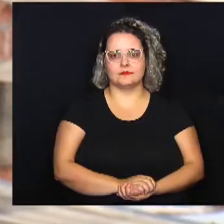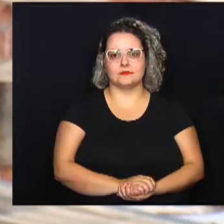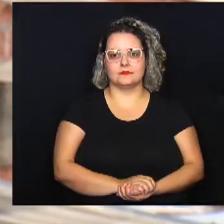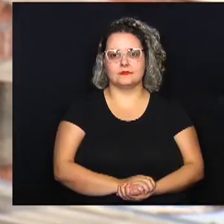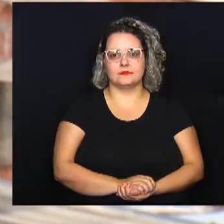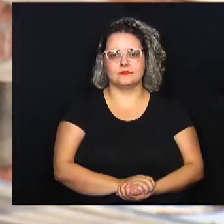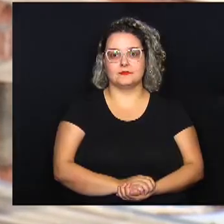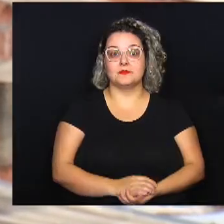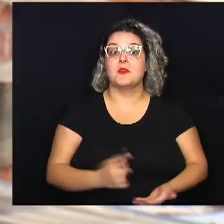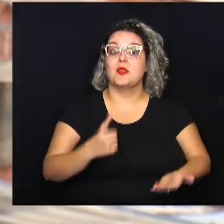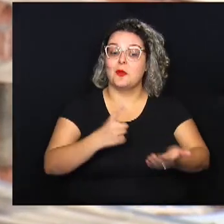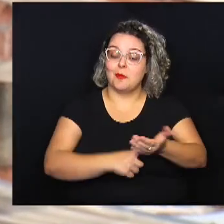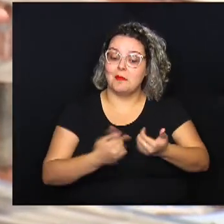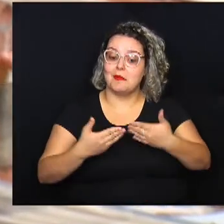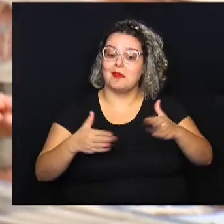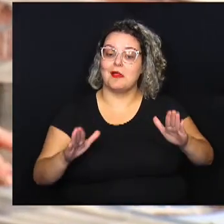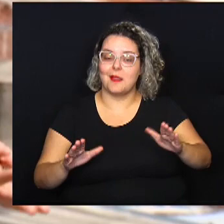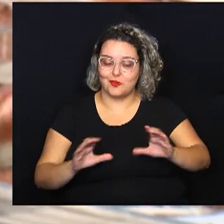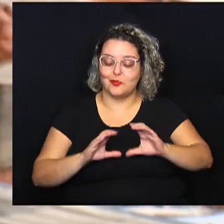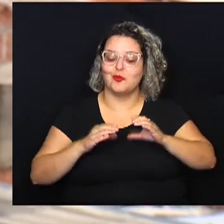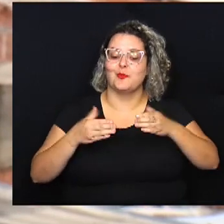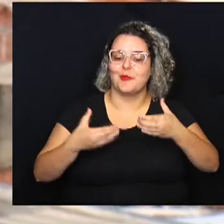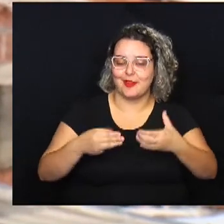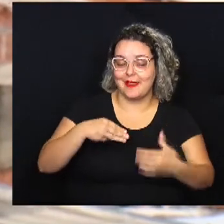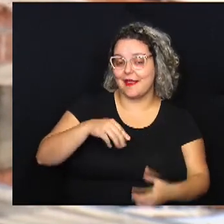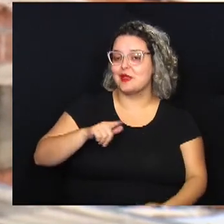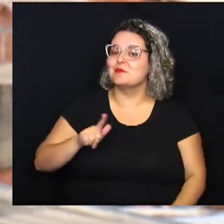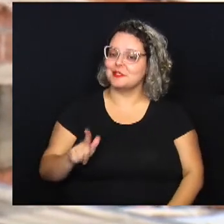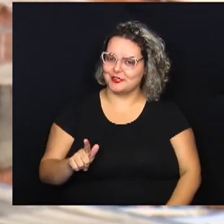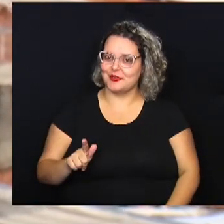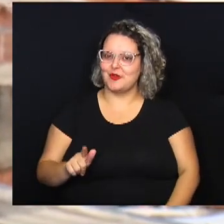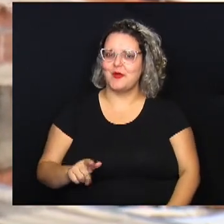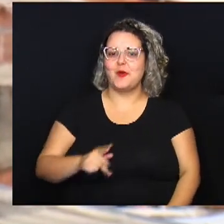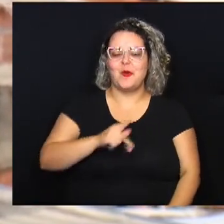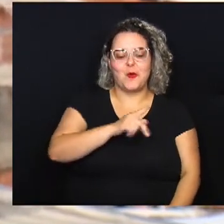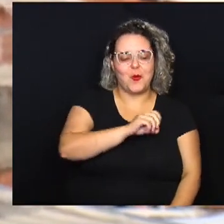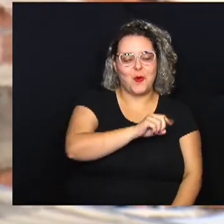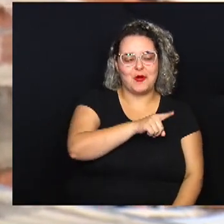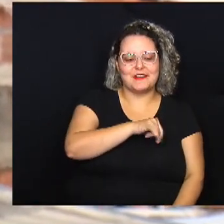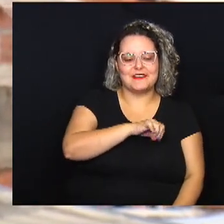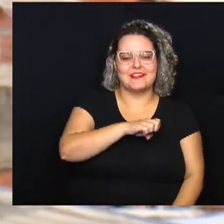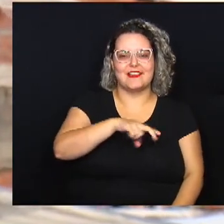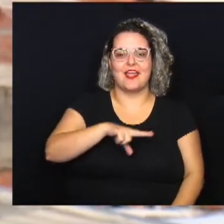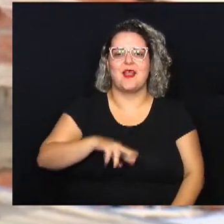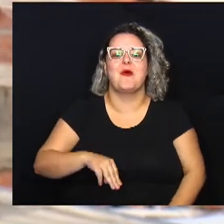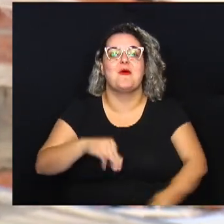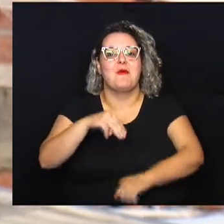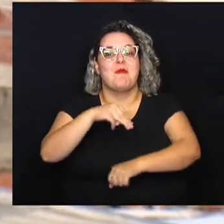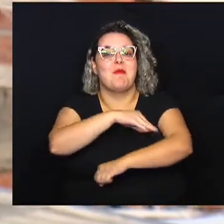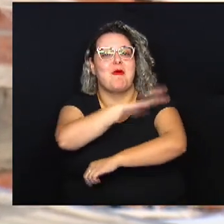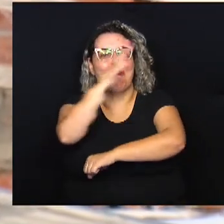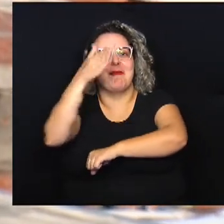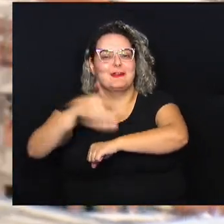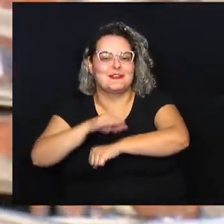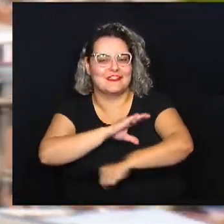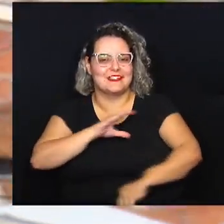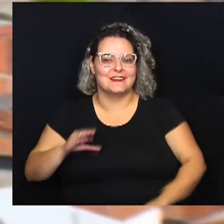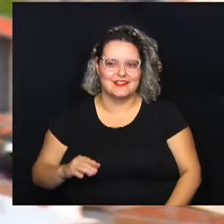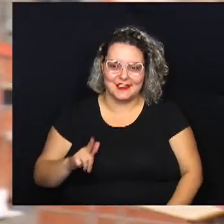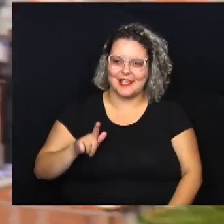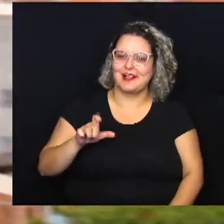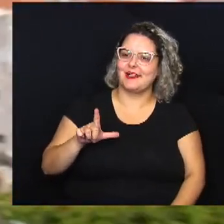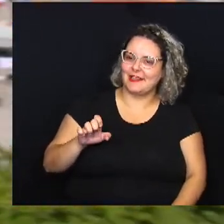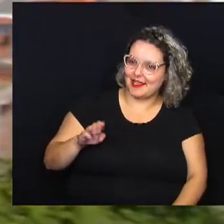o Complexo AMG, que englobam os bairros Parque Osiel, Monte Cristo e Gleba B, e que hoje recebem